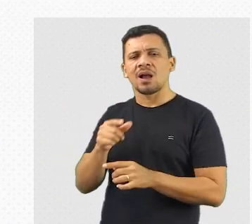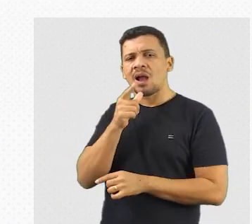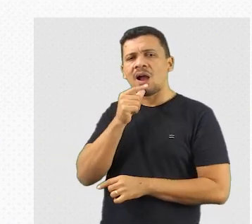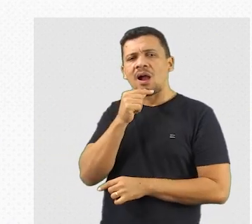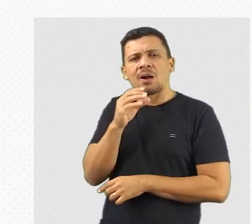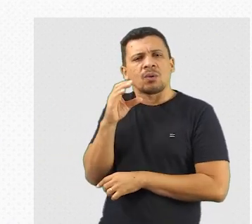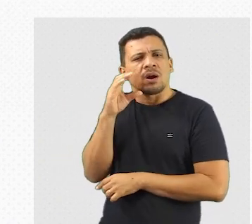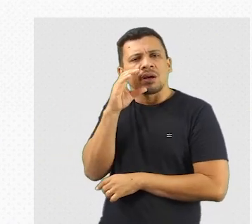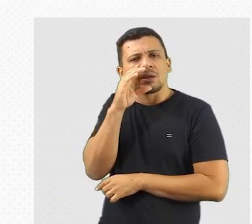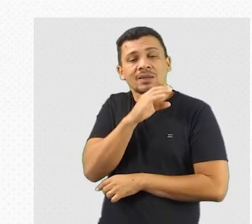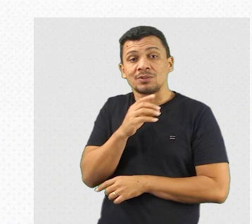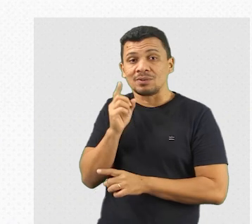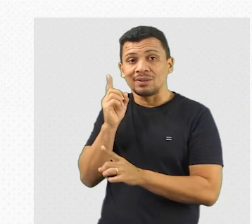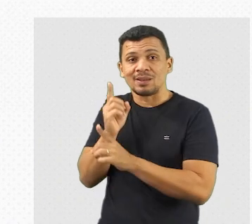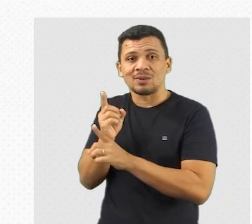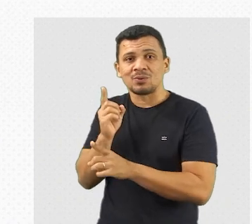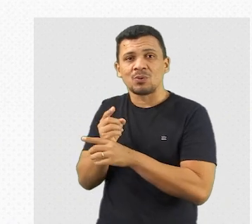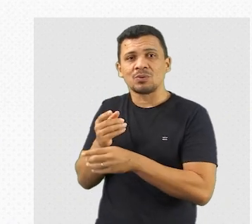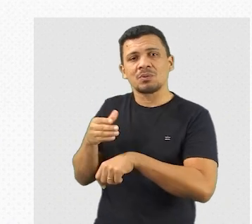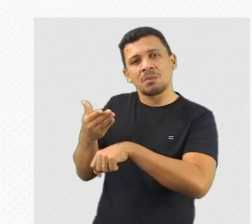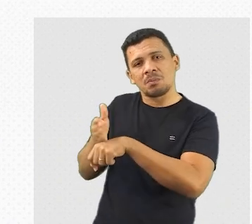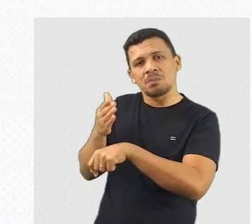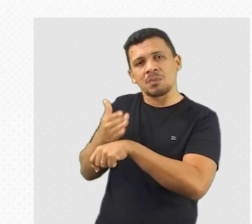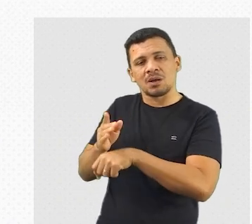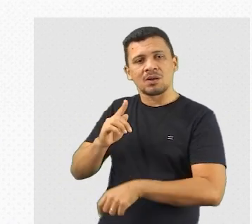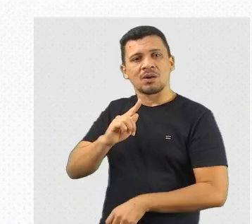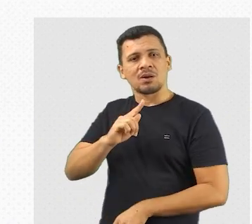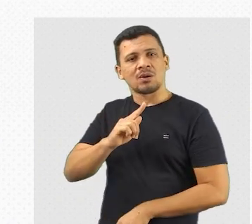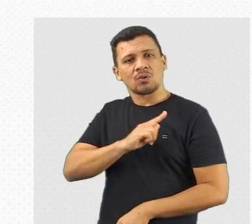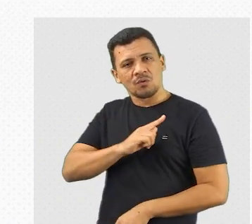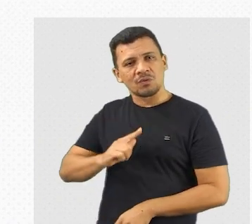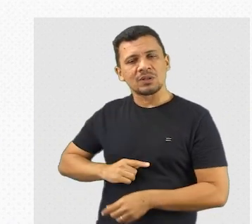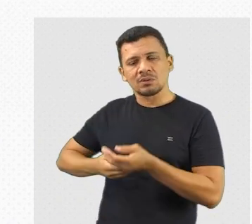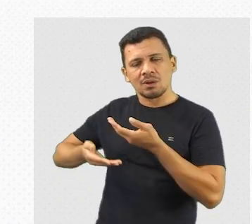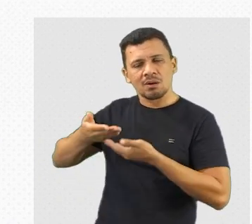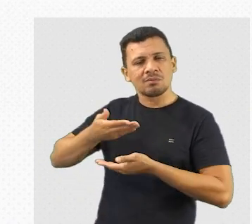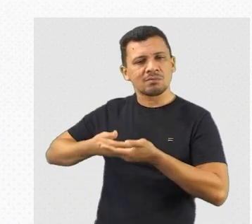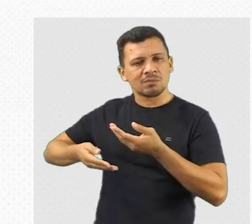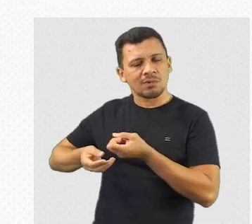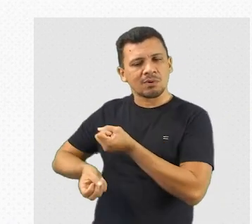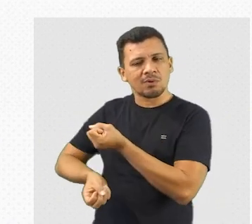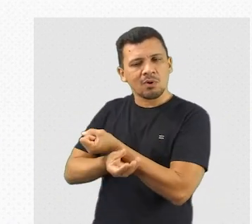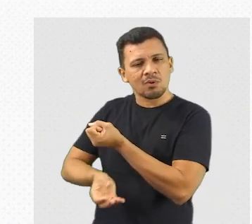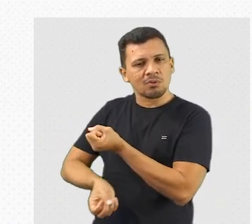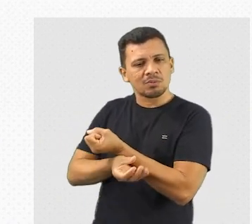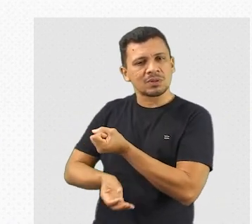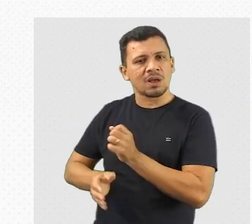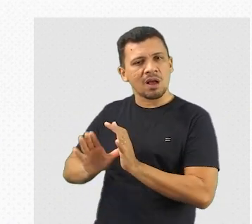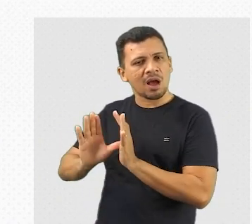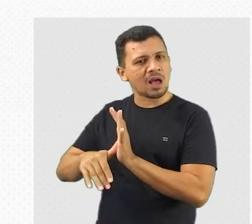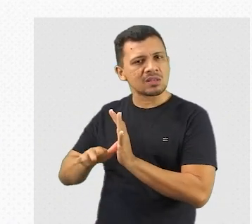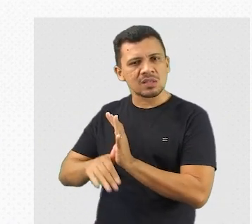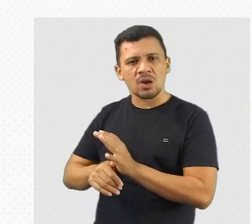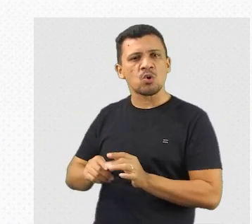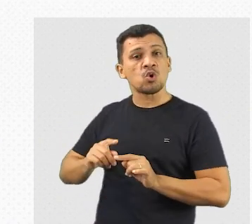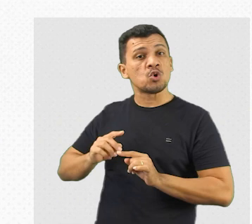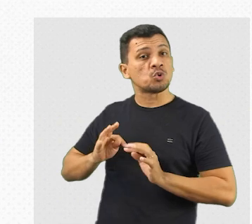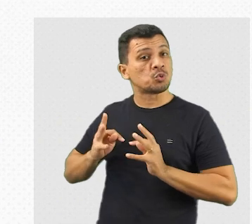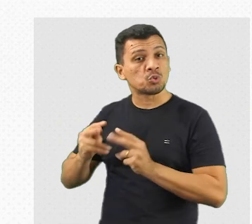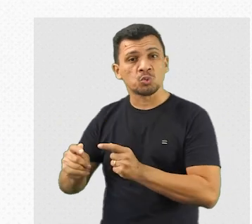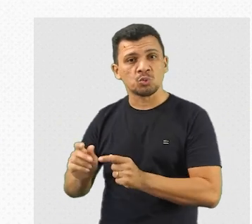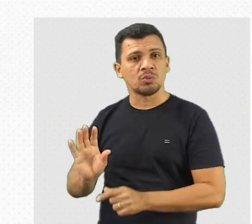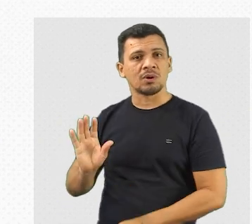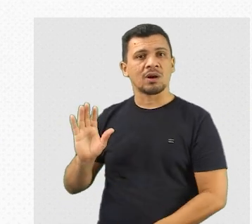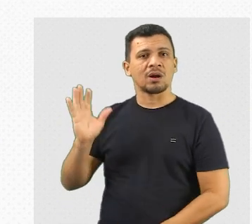outros não, práticas governamentais, troca de favores, corrupção, tudo era feito na terma. Professor, o que é